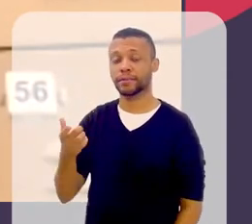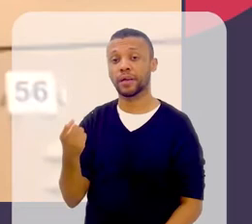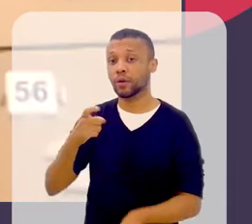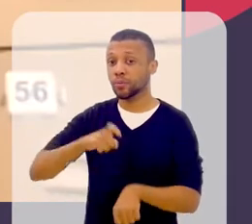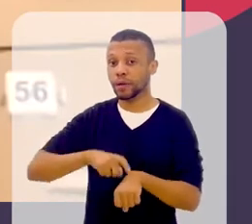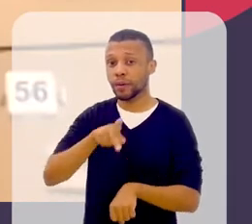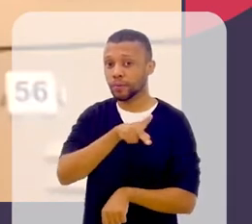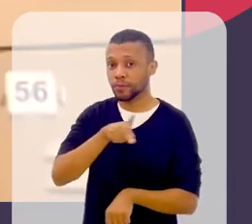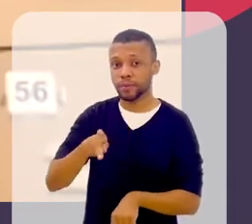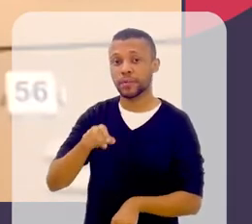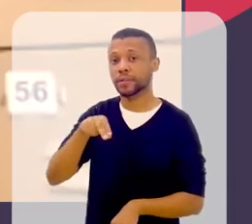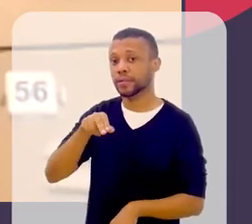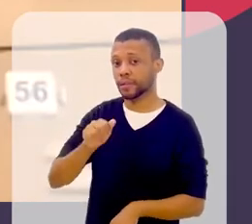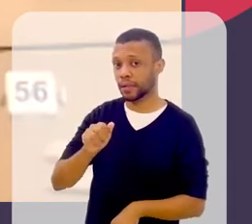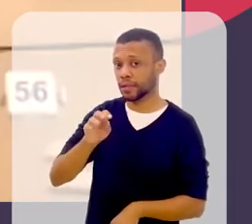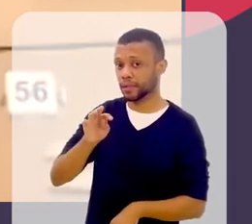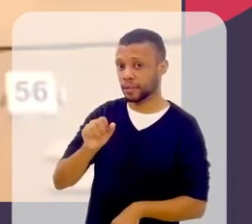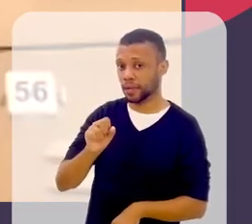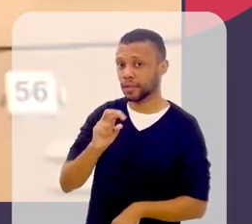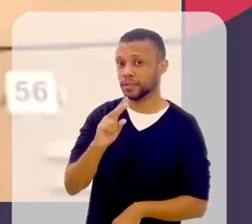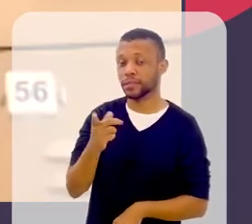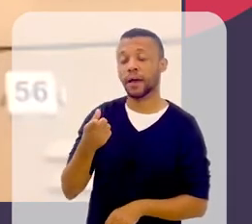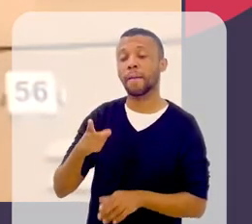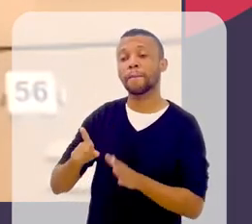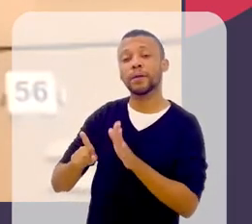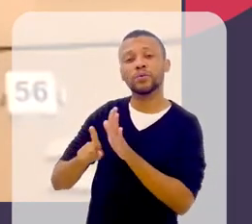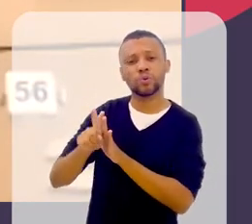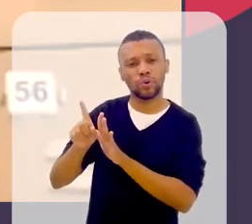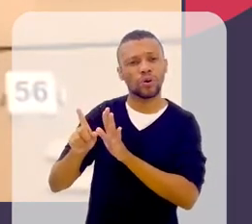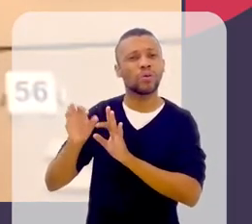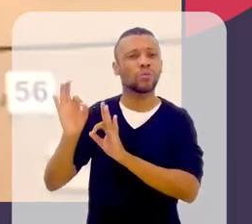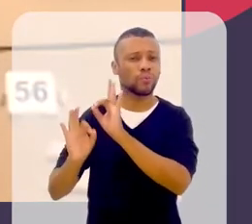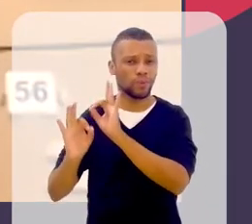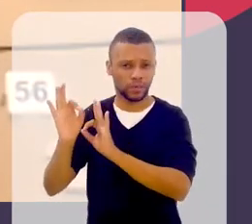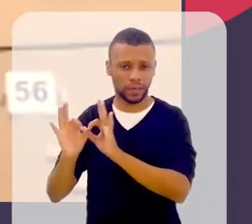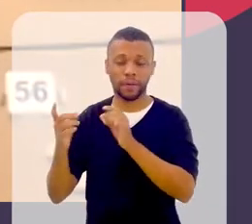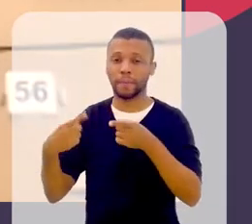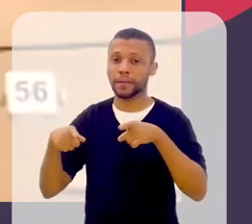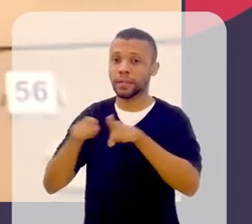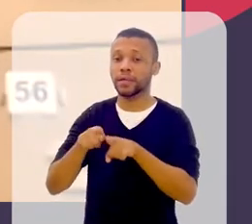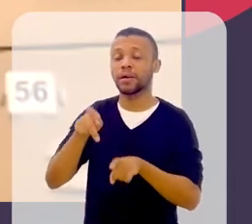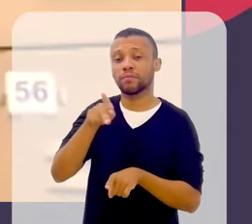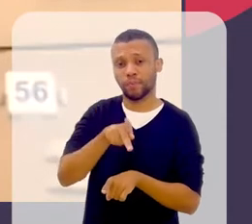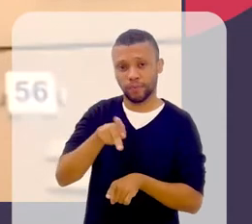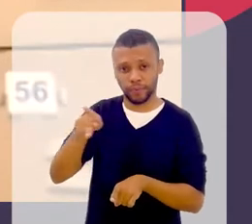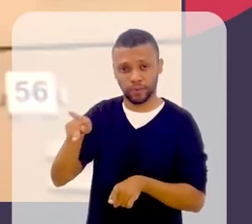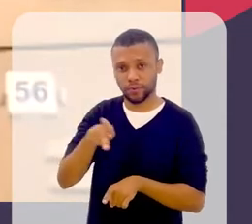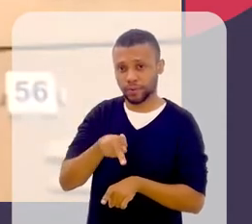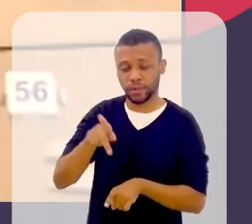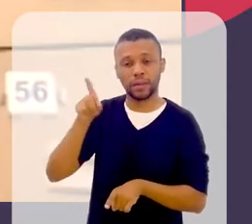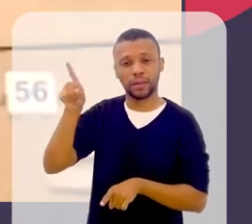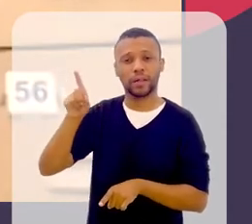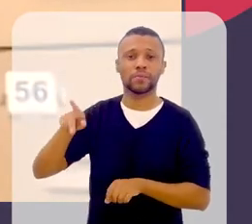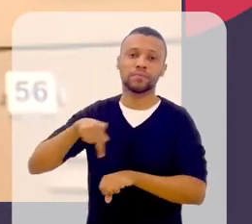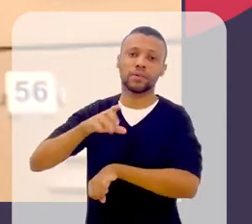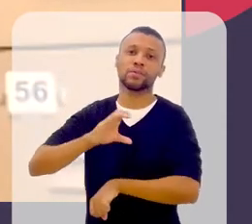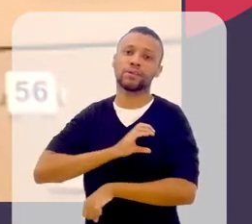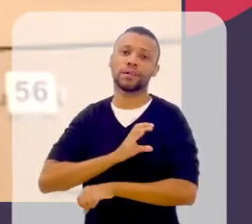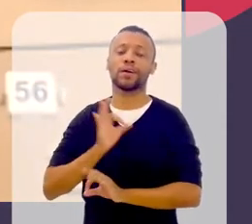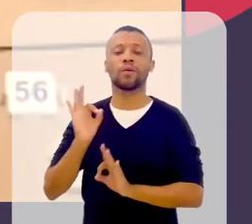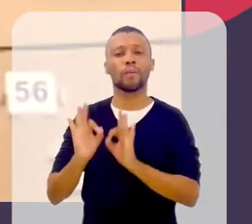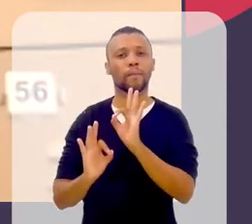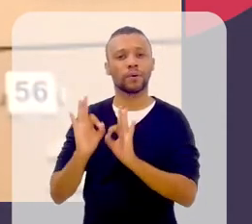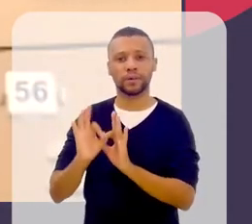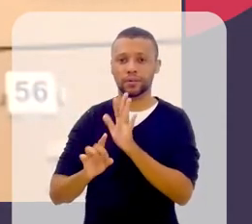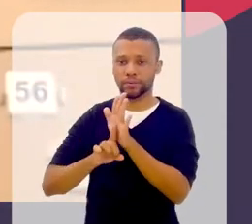indicou para o Prêmio MITATS, em parceria com a professora Lisa Shapiro, do Stands New Narrative, que